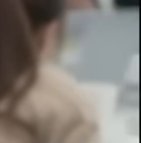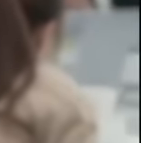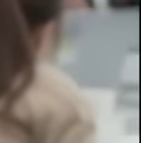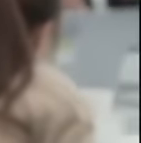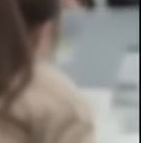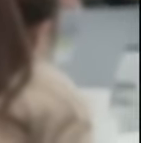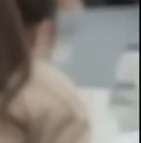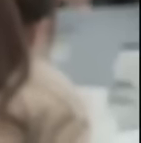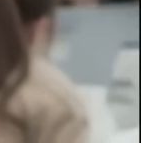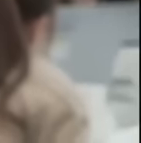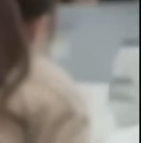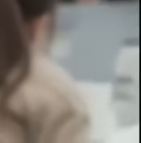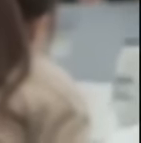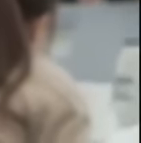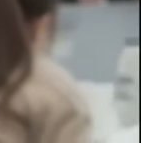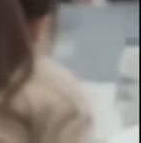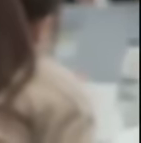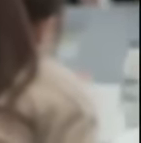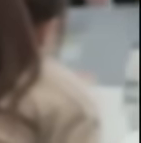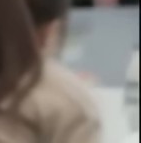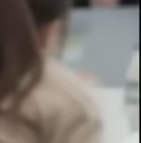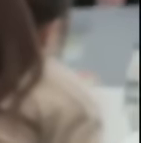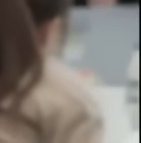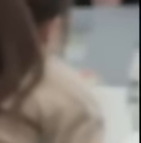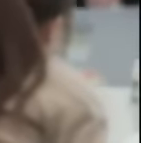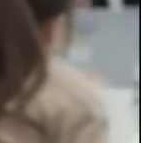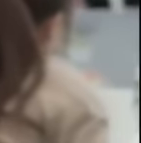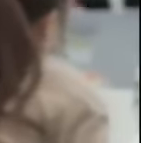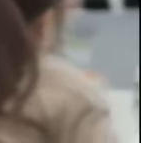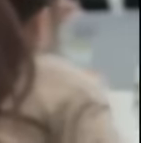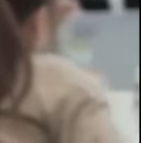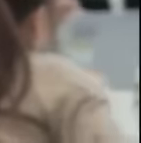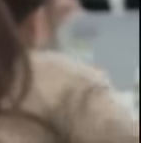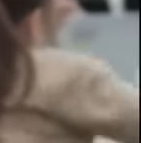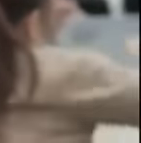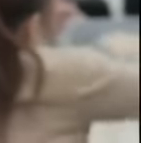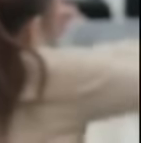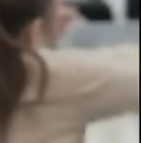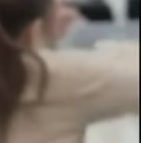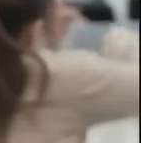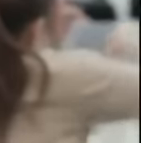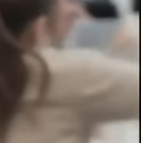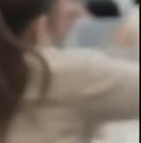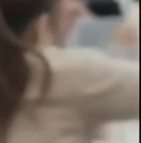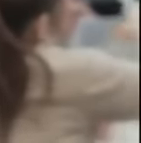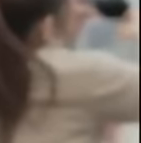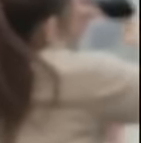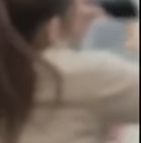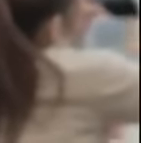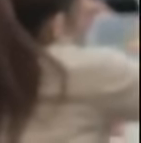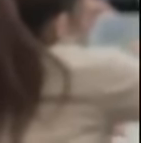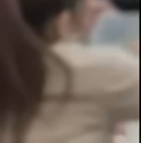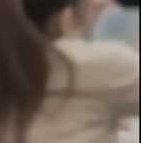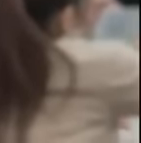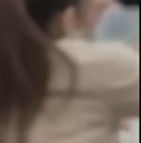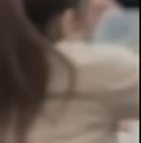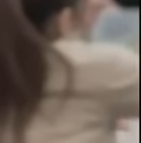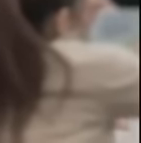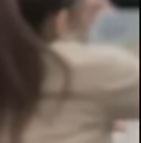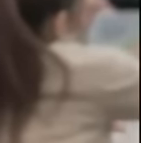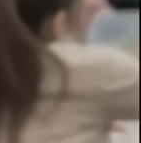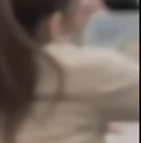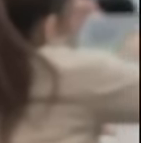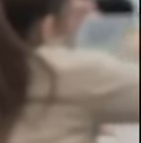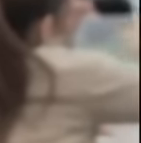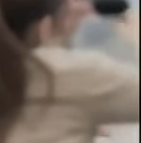I hate to say it, it is a boys' club, but it's It's our time, it's our job to work